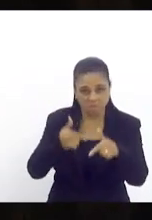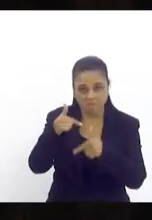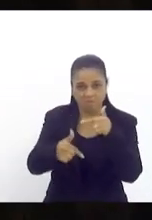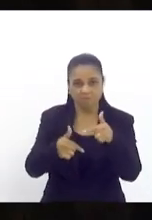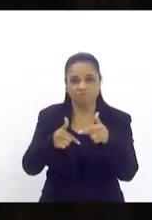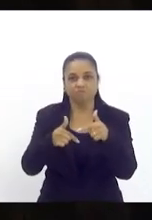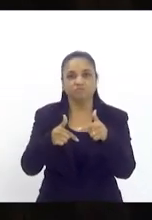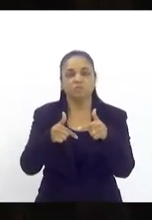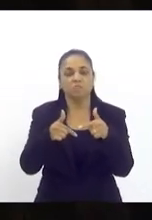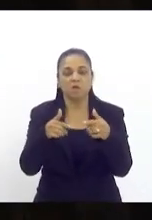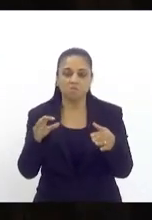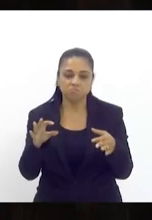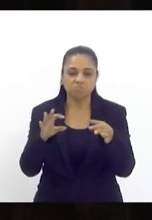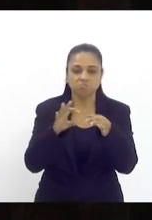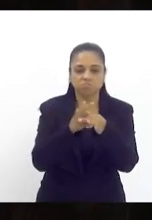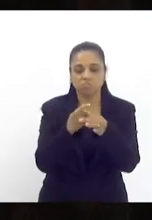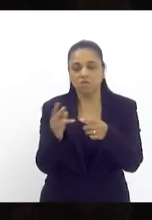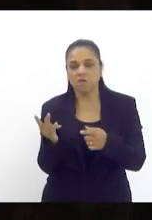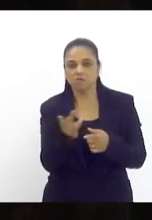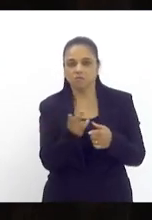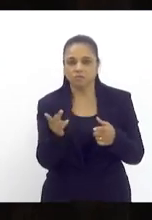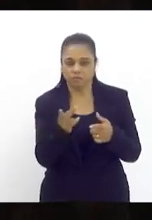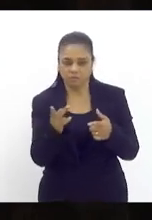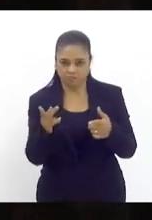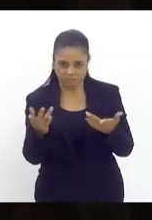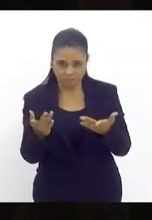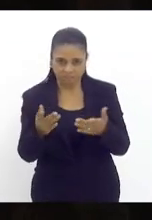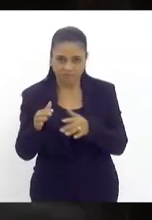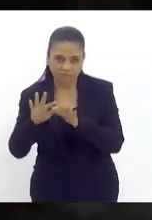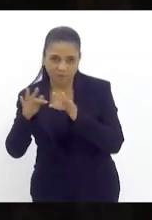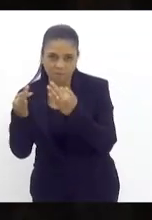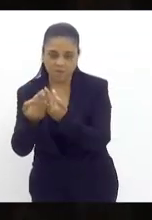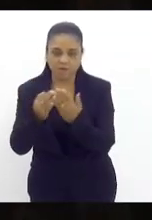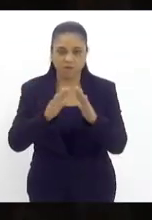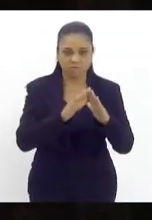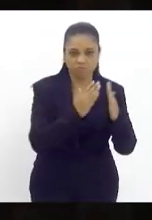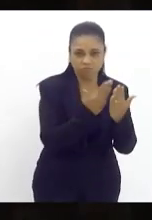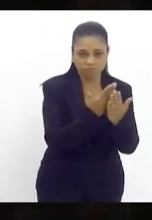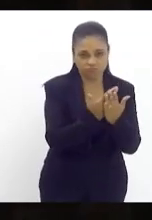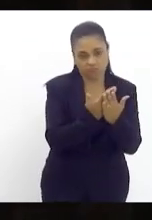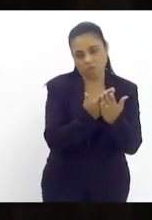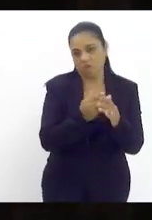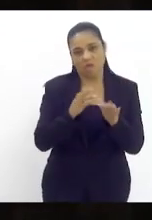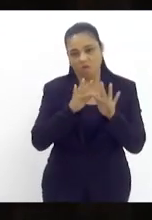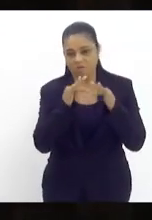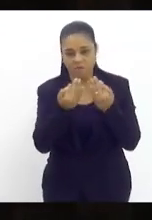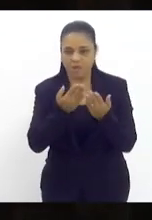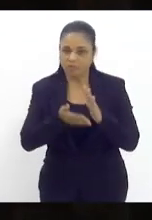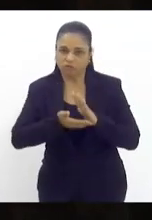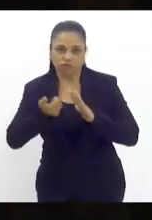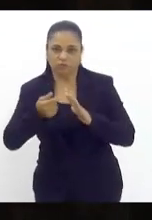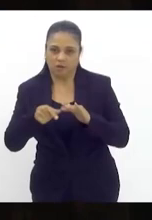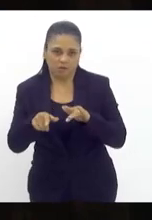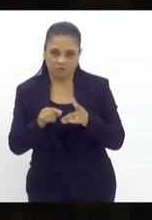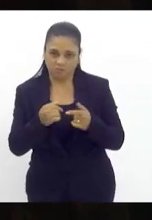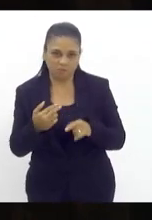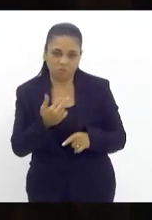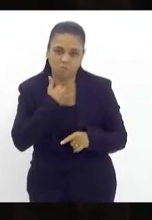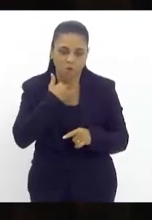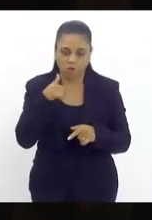né, conjugar essas duas asas, né, e não se pode tirar a família da jogada, como é, de fato, né, no